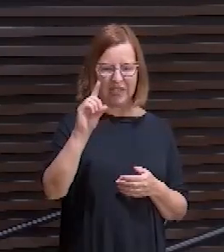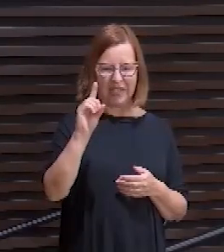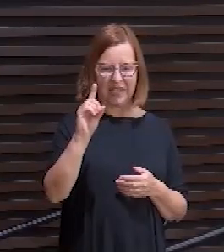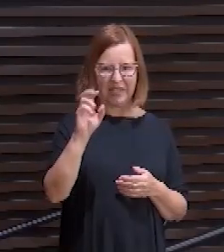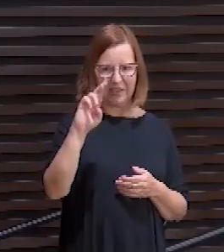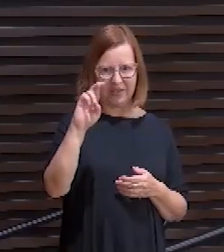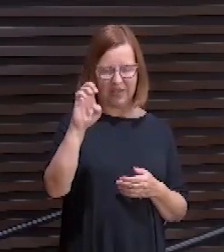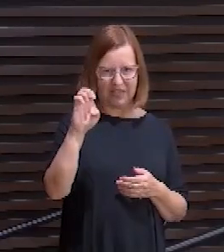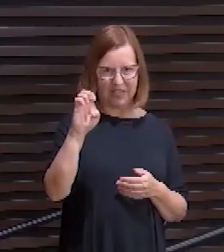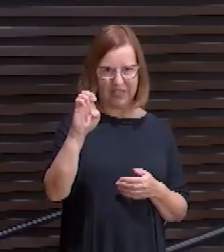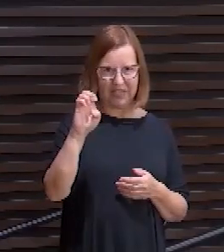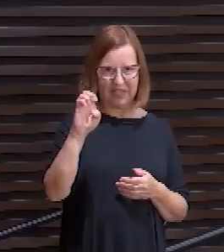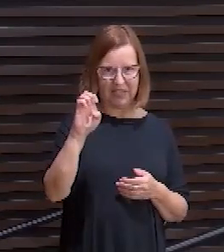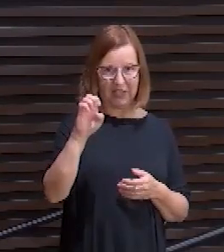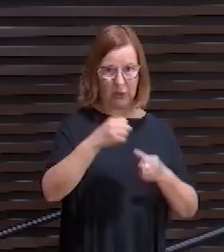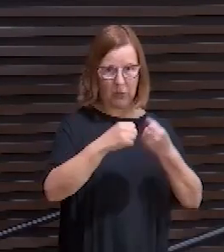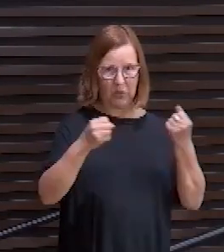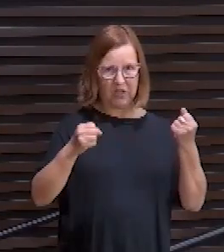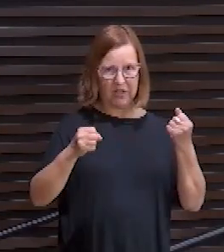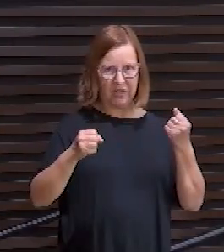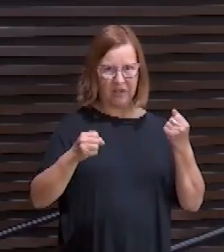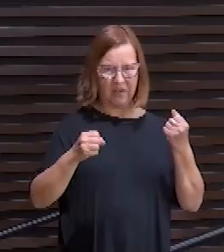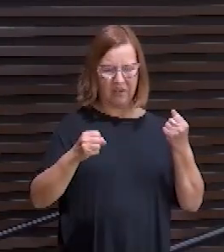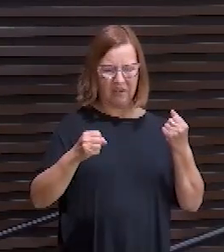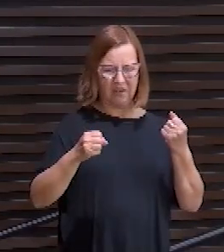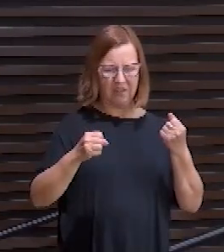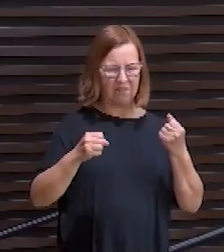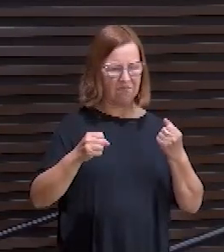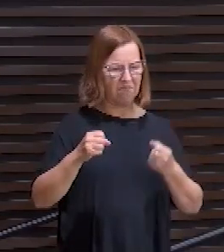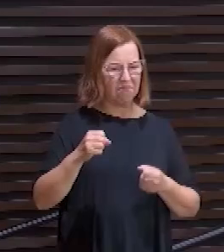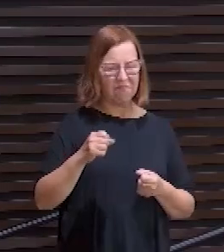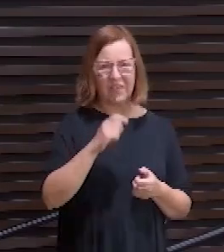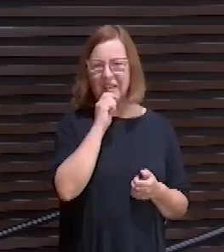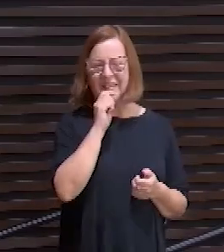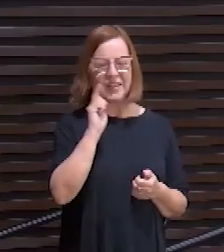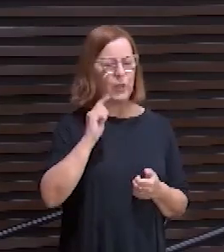faltava séculos para ele nascer. Os Césares romanos,